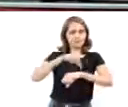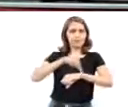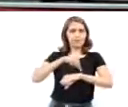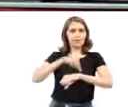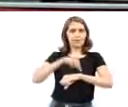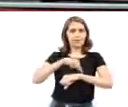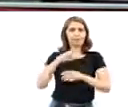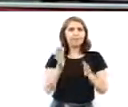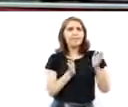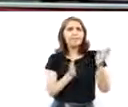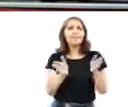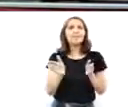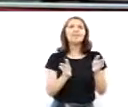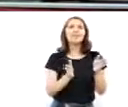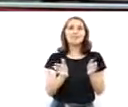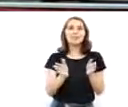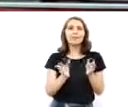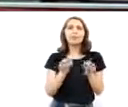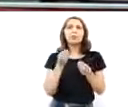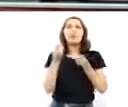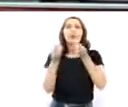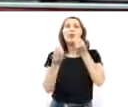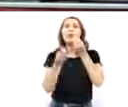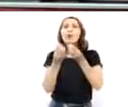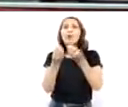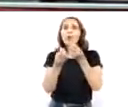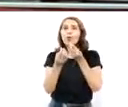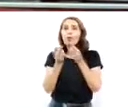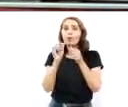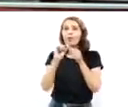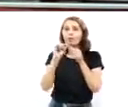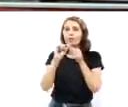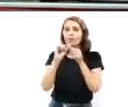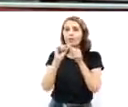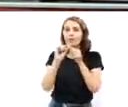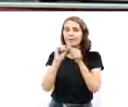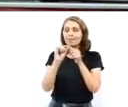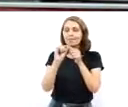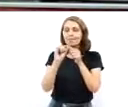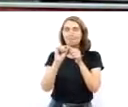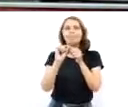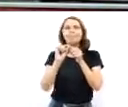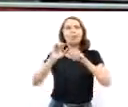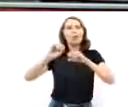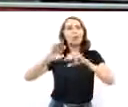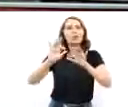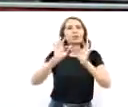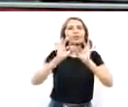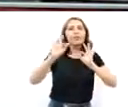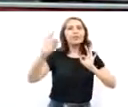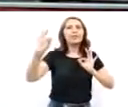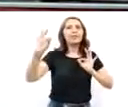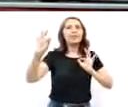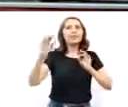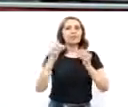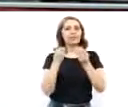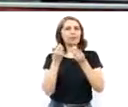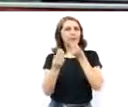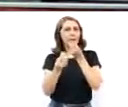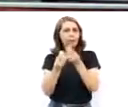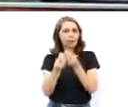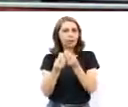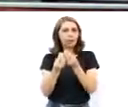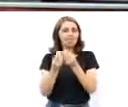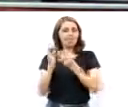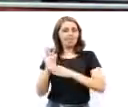e aí, como fazer esse ensino remoto, como trabalhar dessa forma para que a gente pudesse dar essa possibilidade aos